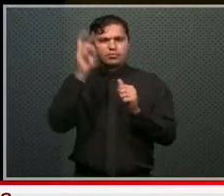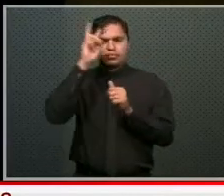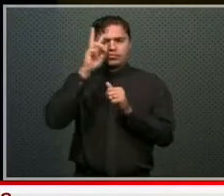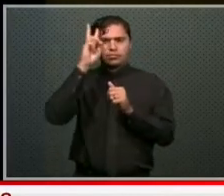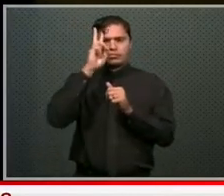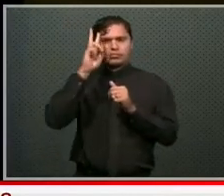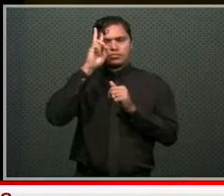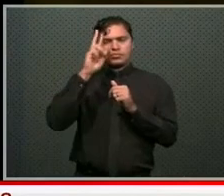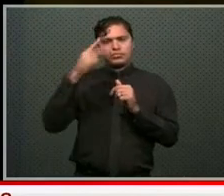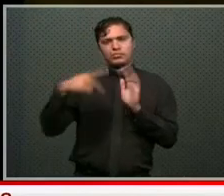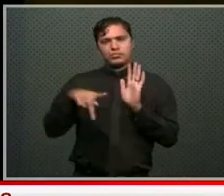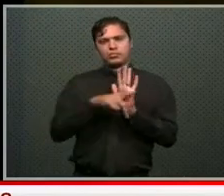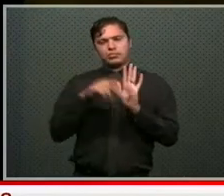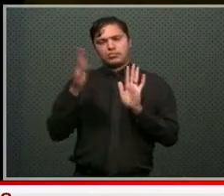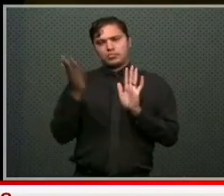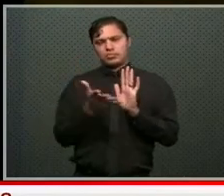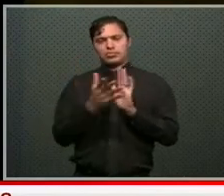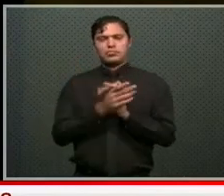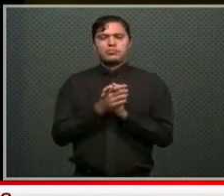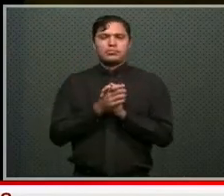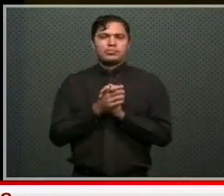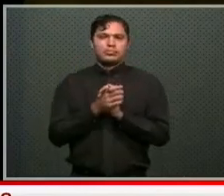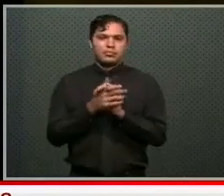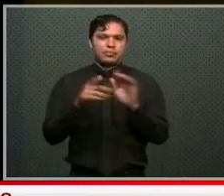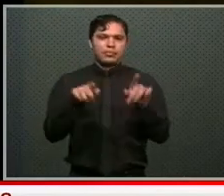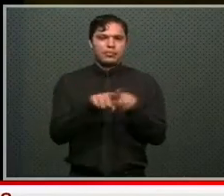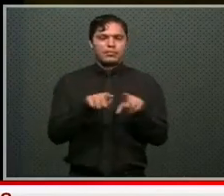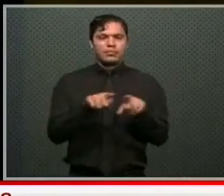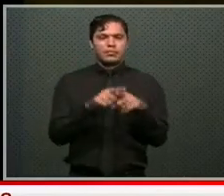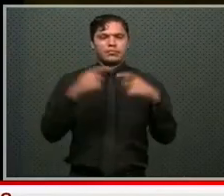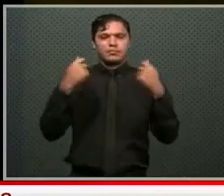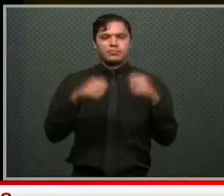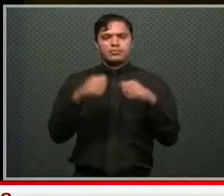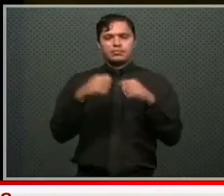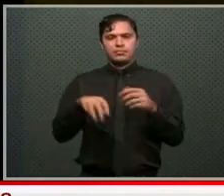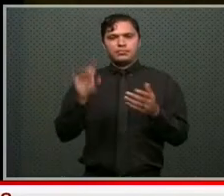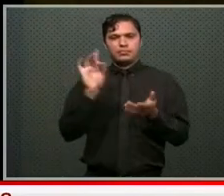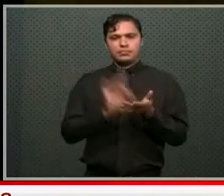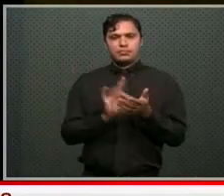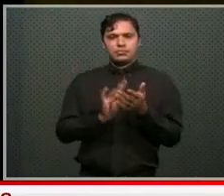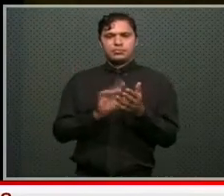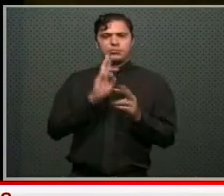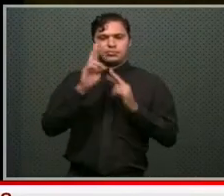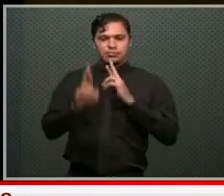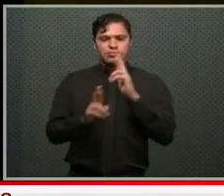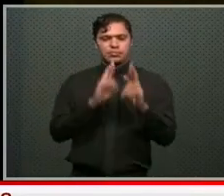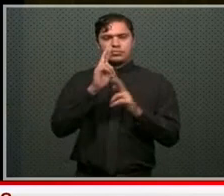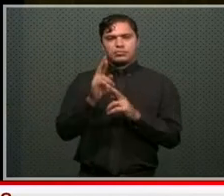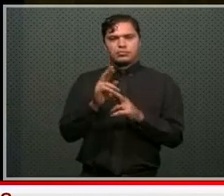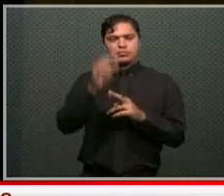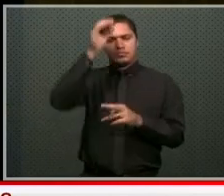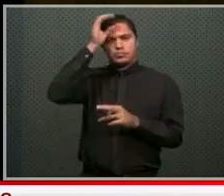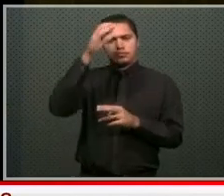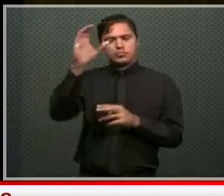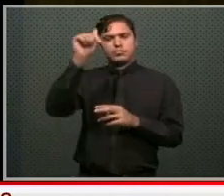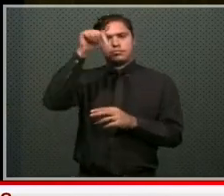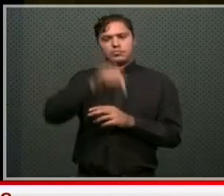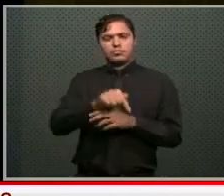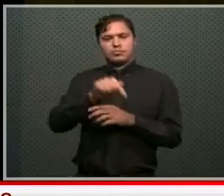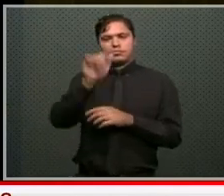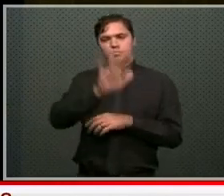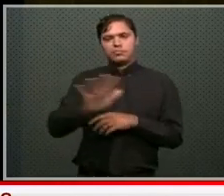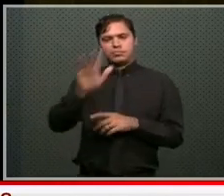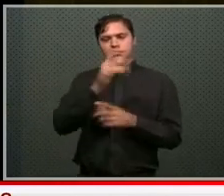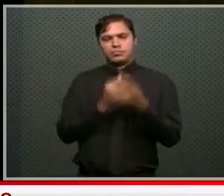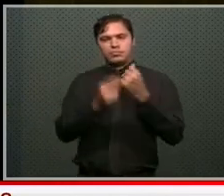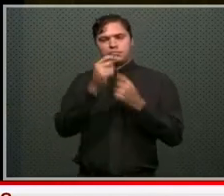nosso Inicial e o efeito necessário né Desse resultado dessa ciência no nosso econômico